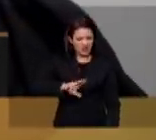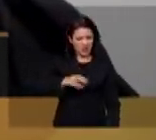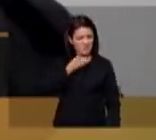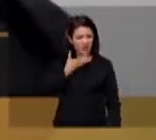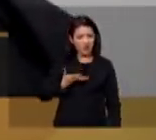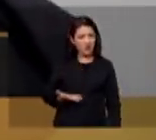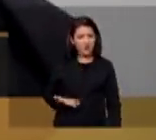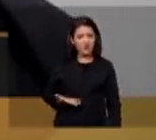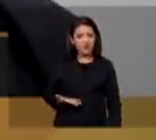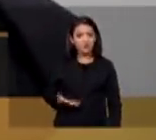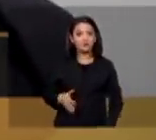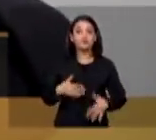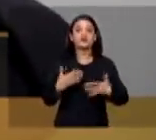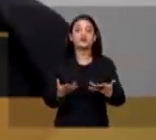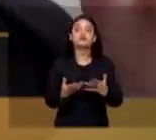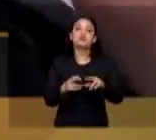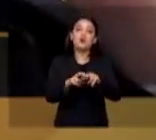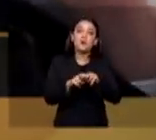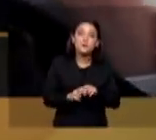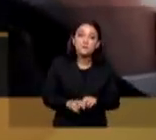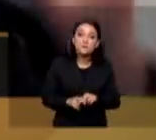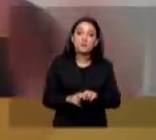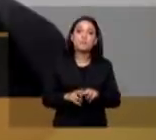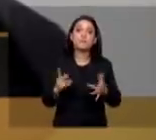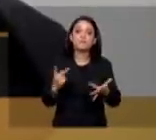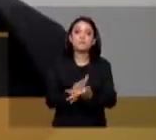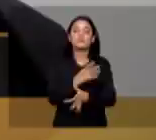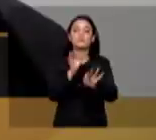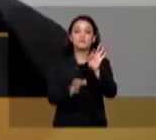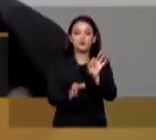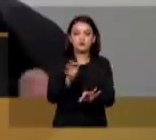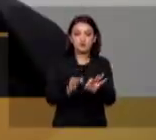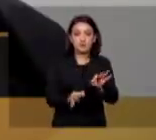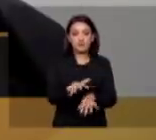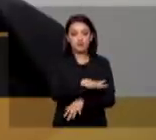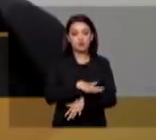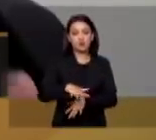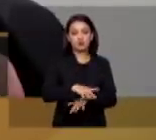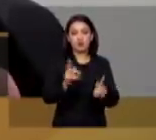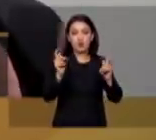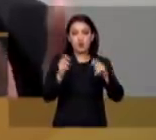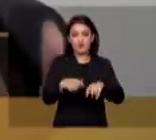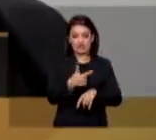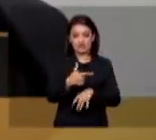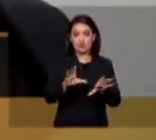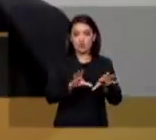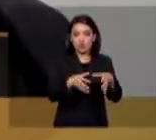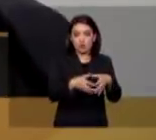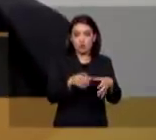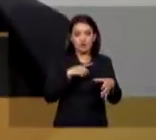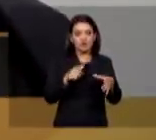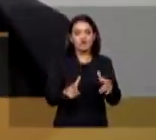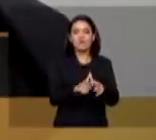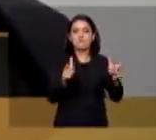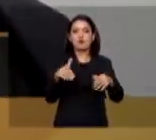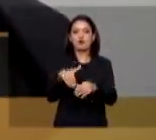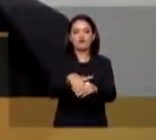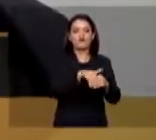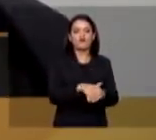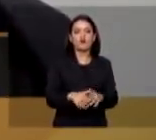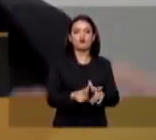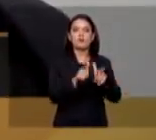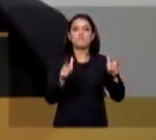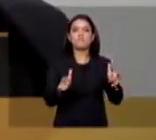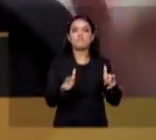Rememoro que, por ocasião do citado julgamento, o órgão judiciário competente, segunda turma, por maioria, concedeu a ordem habeas